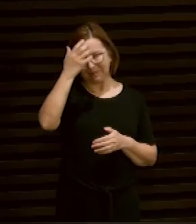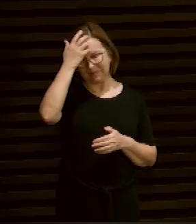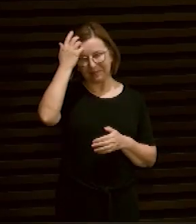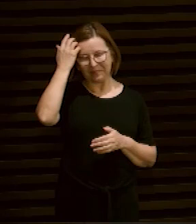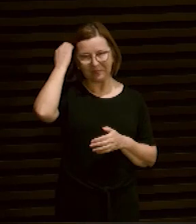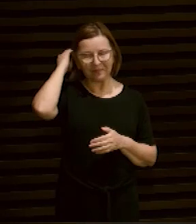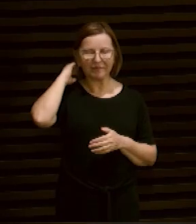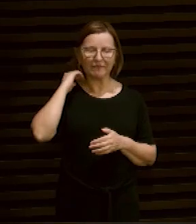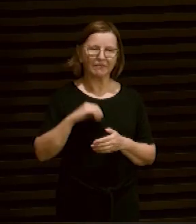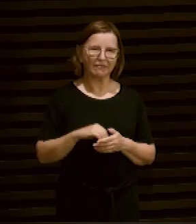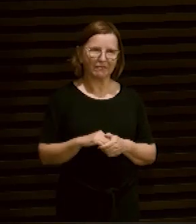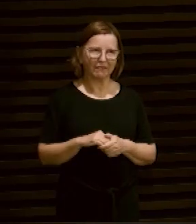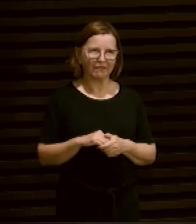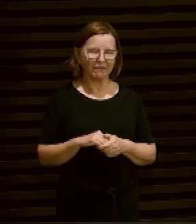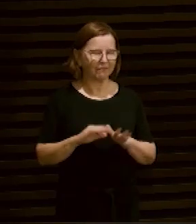de